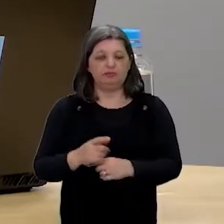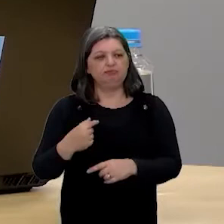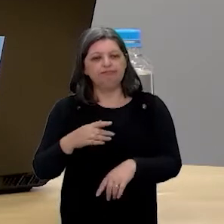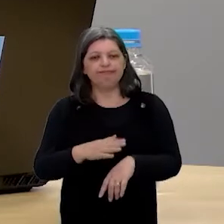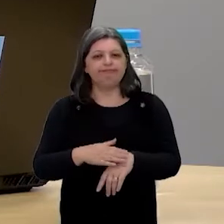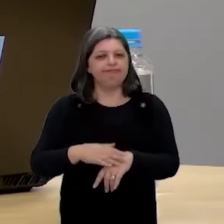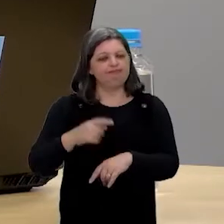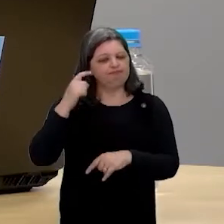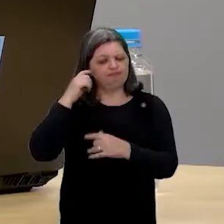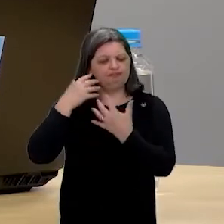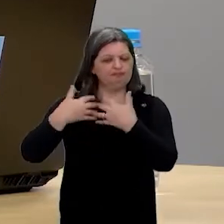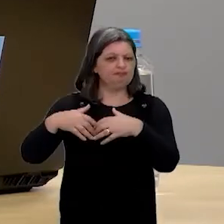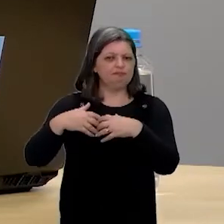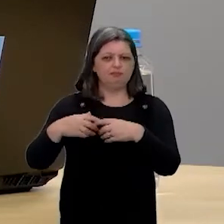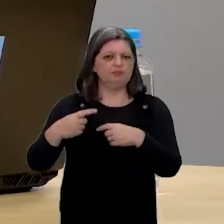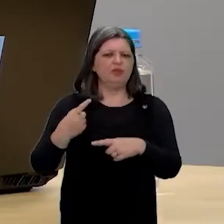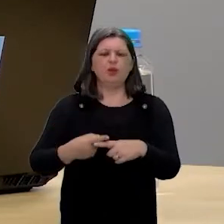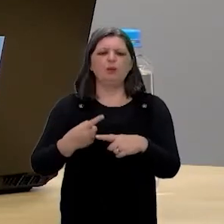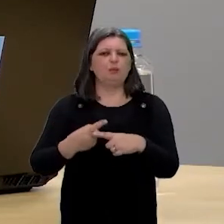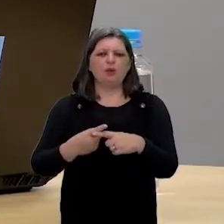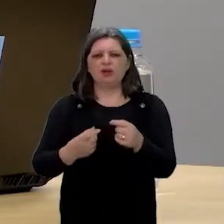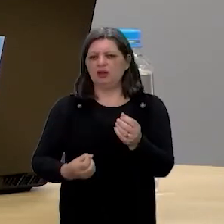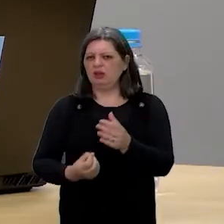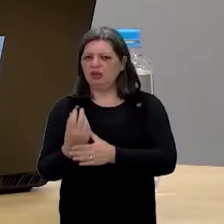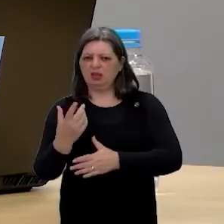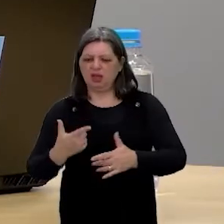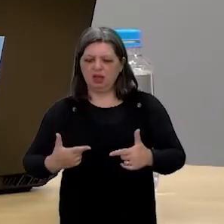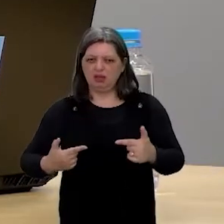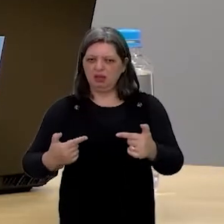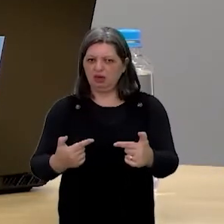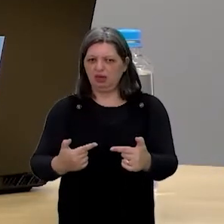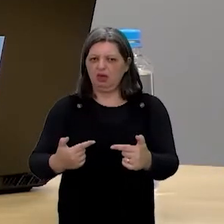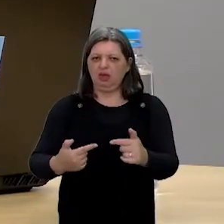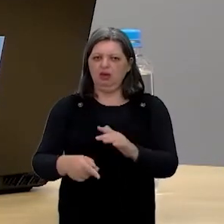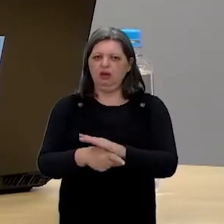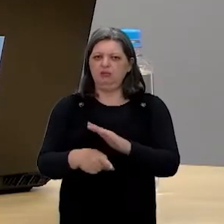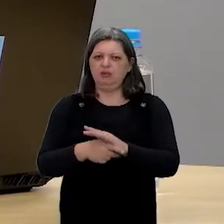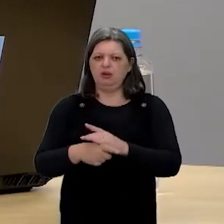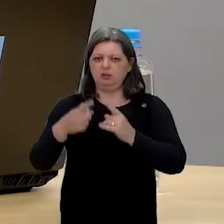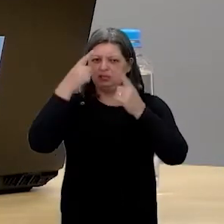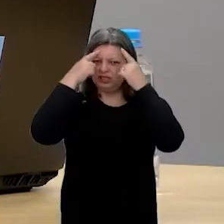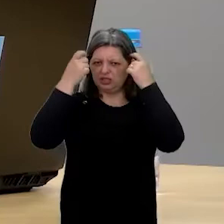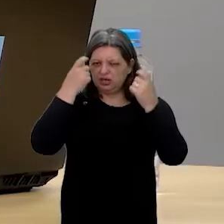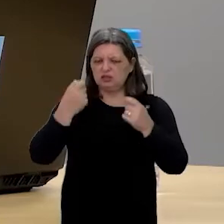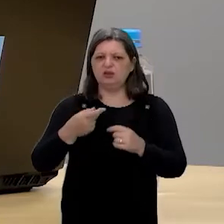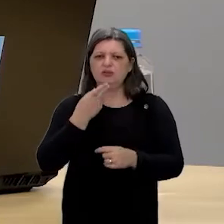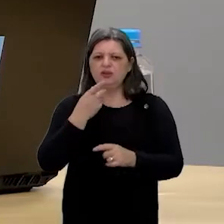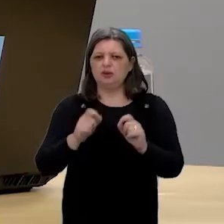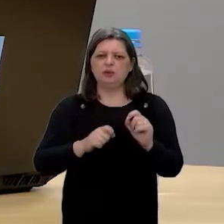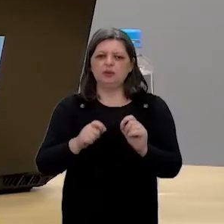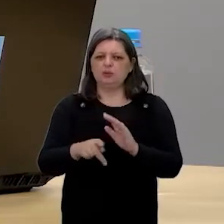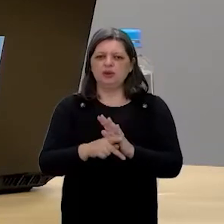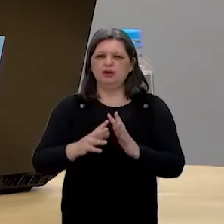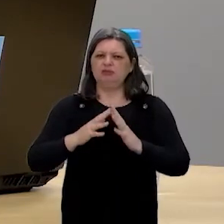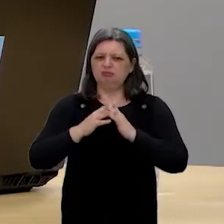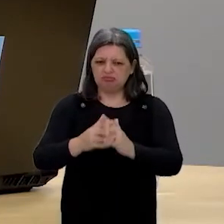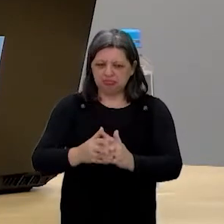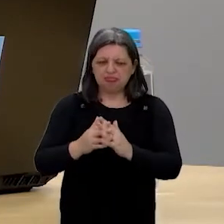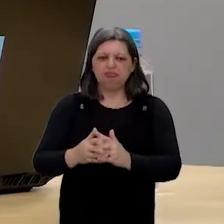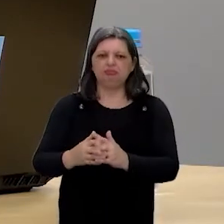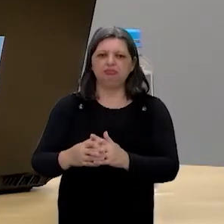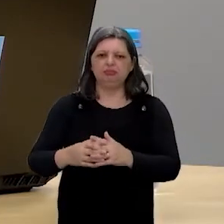faz pensar por que uma guerra fria, né? Quando a gente fala de guerra, a gente já remete logo a conflito